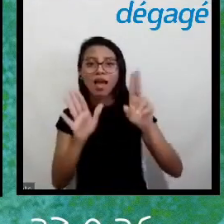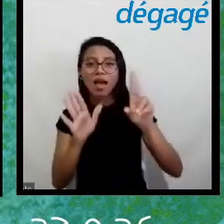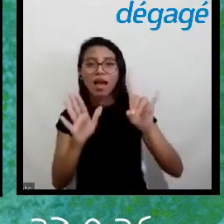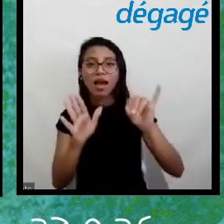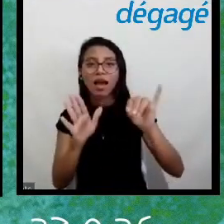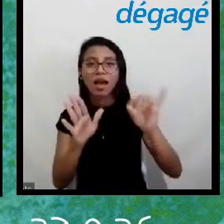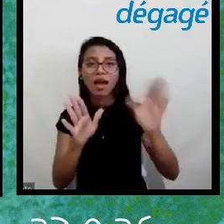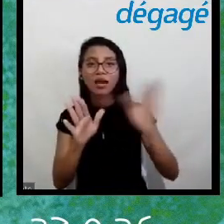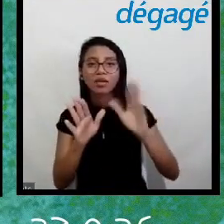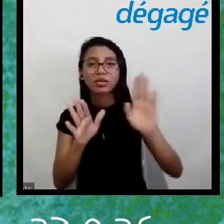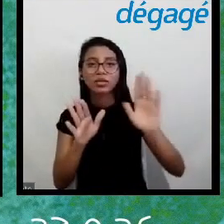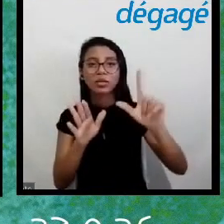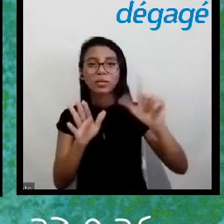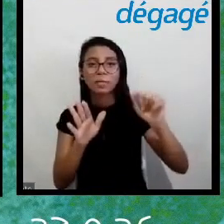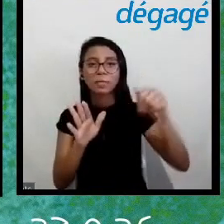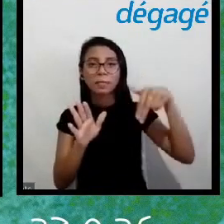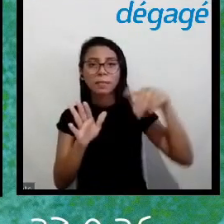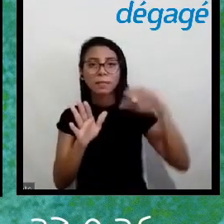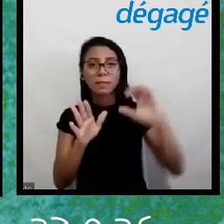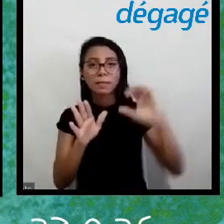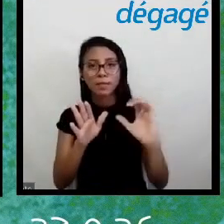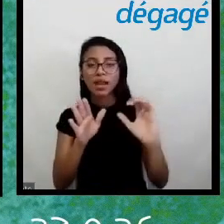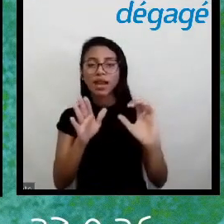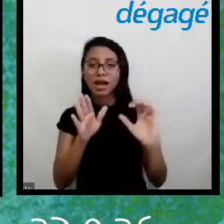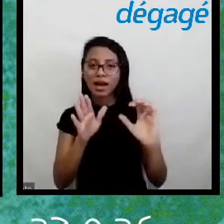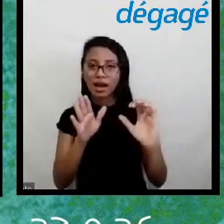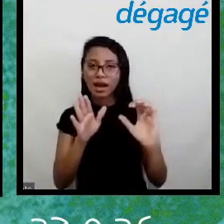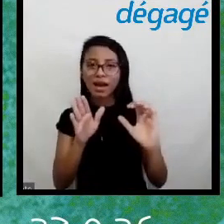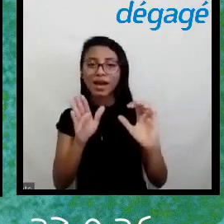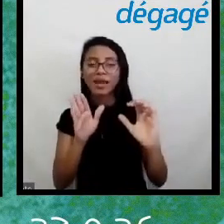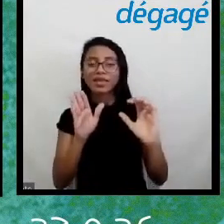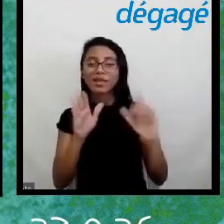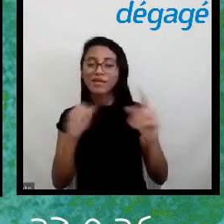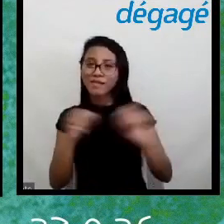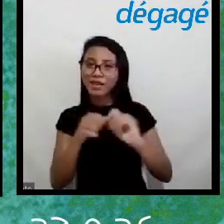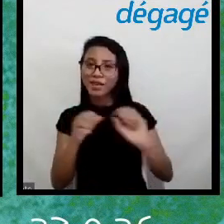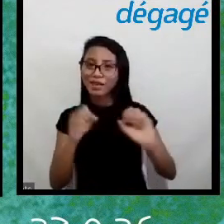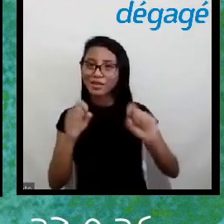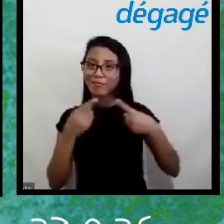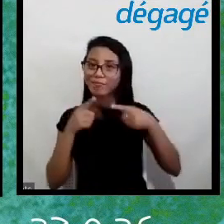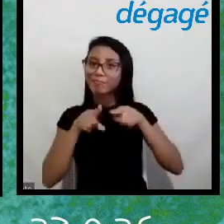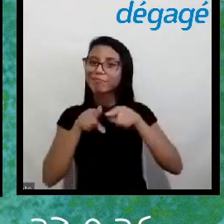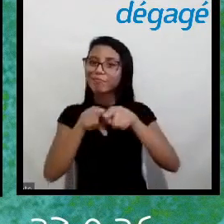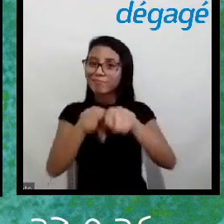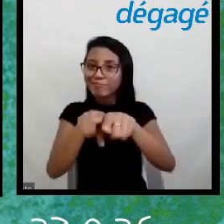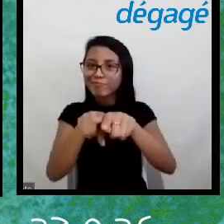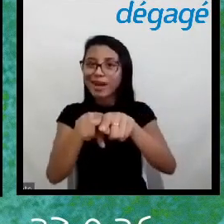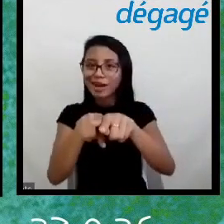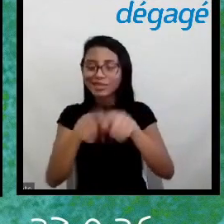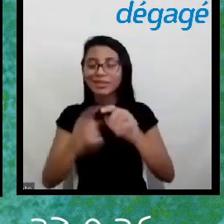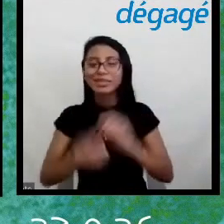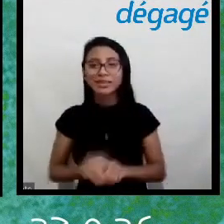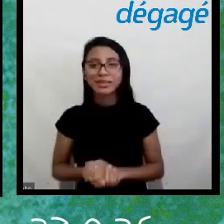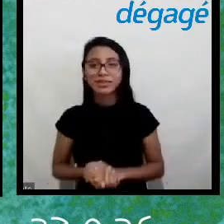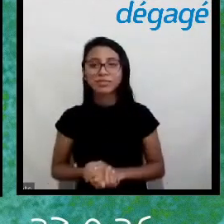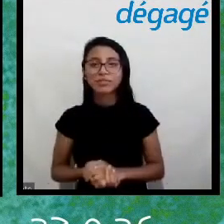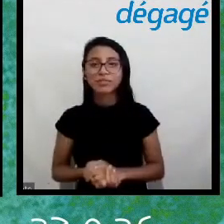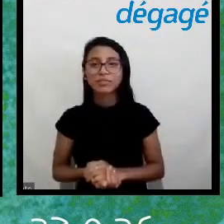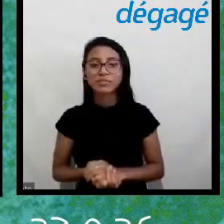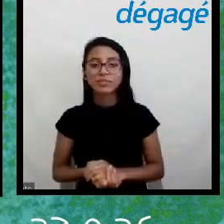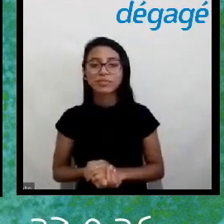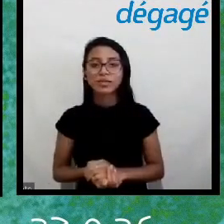Como contrapartida, a gente já postou no nosso canal do YouTube Pontos Diversos, Encontro de Arte